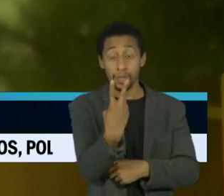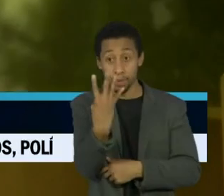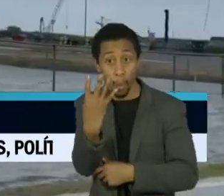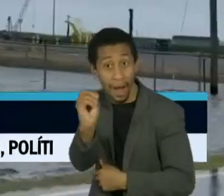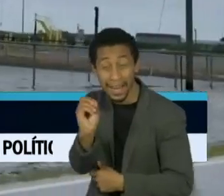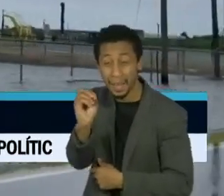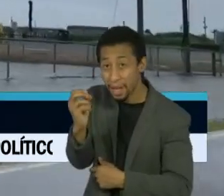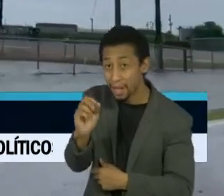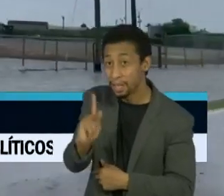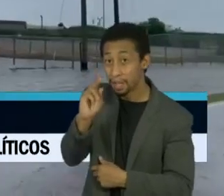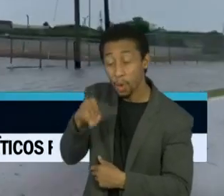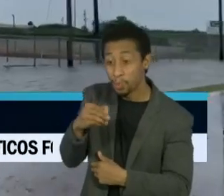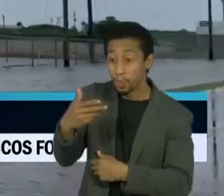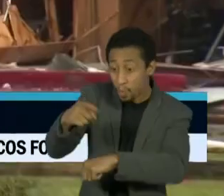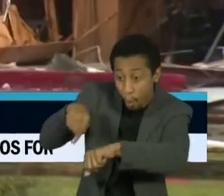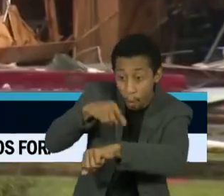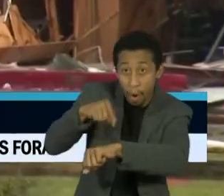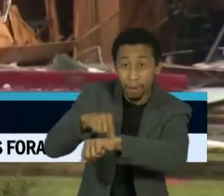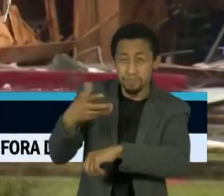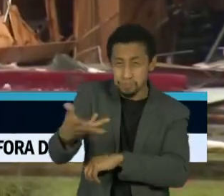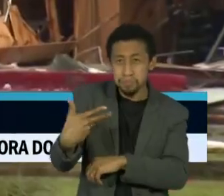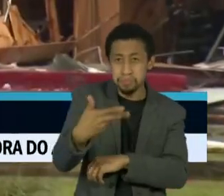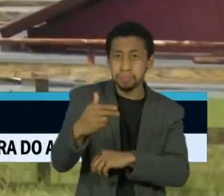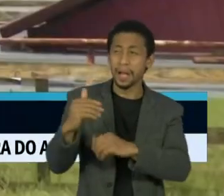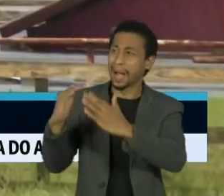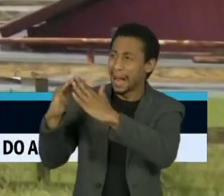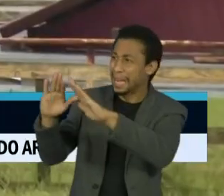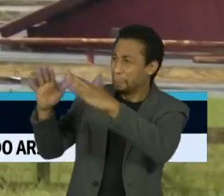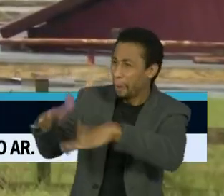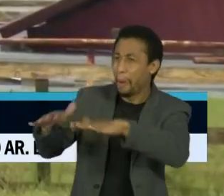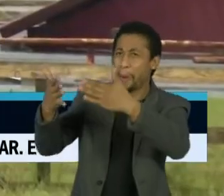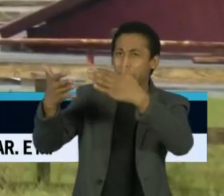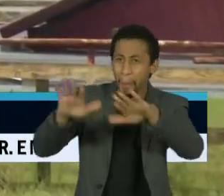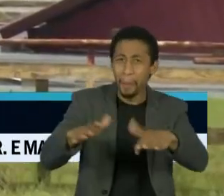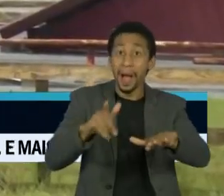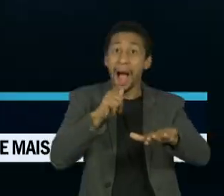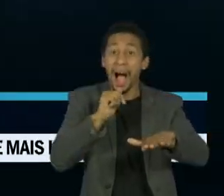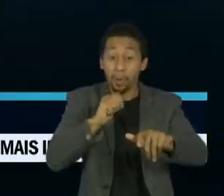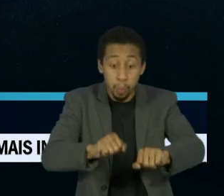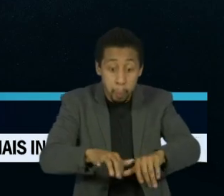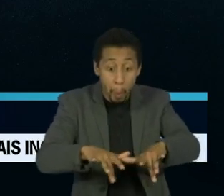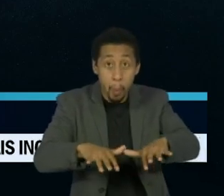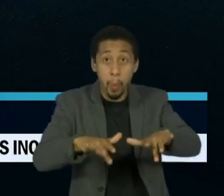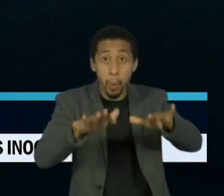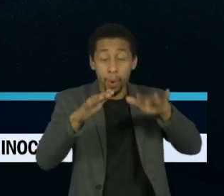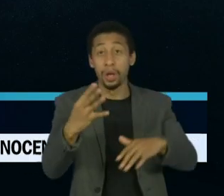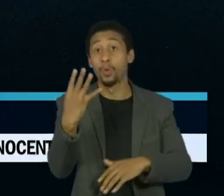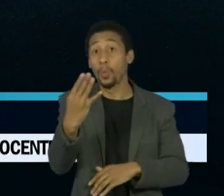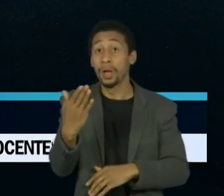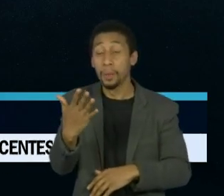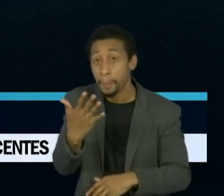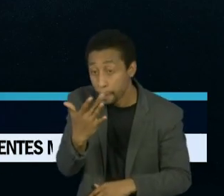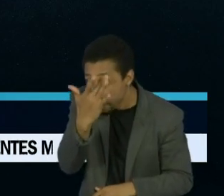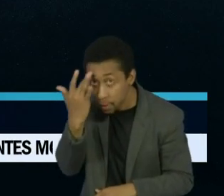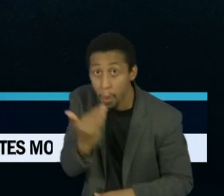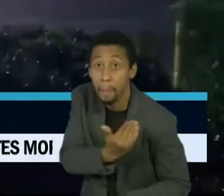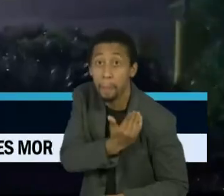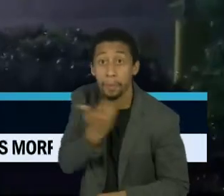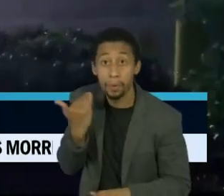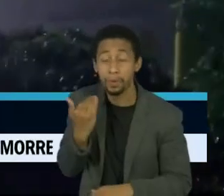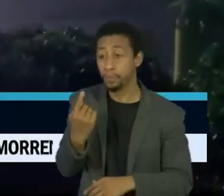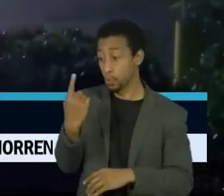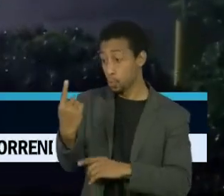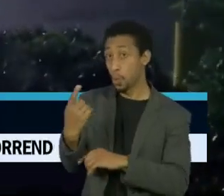por hora. Houve inundação, casas e prédios ficaram destruídos. Pelo menos 4 pessoas morreram. Uma delas é